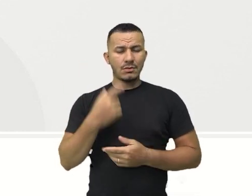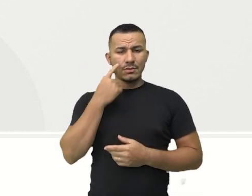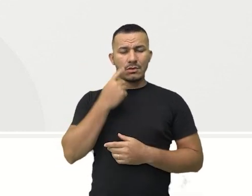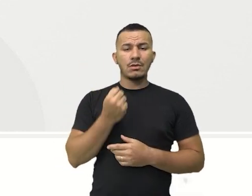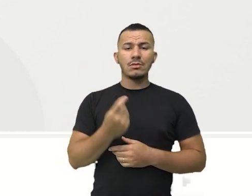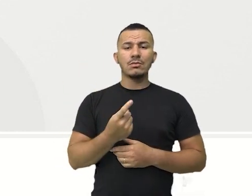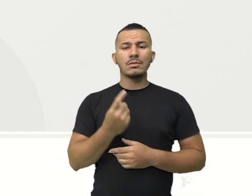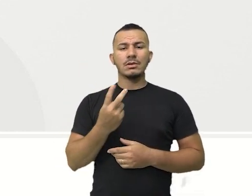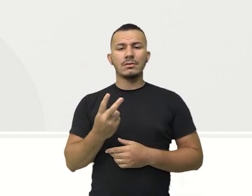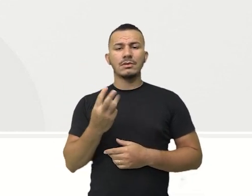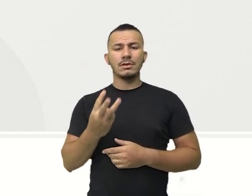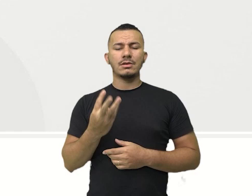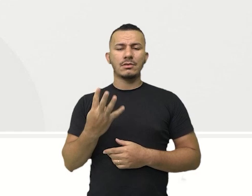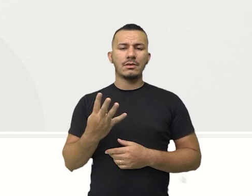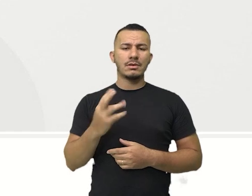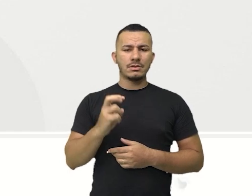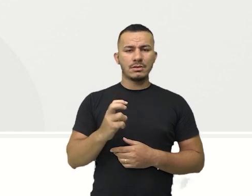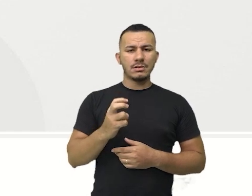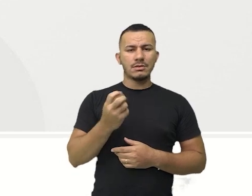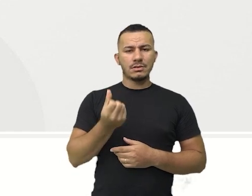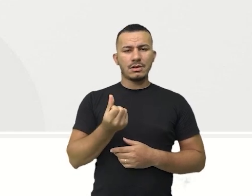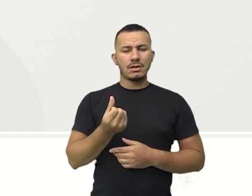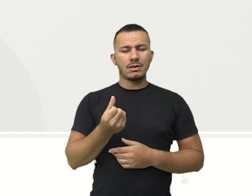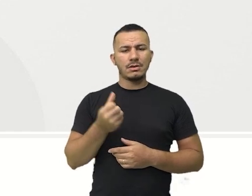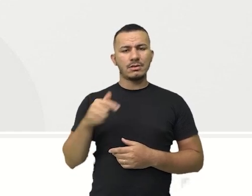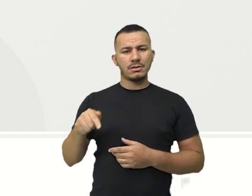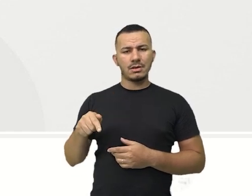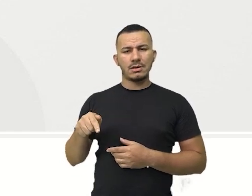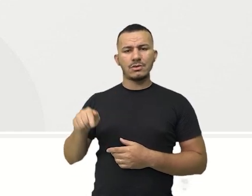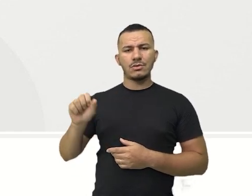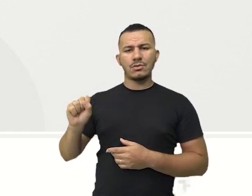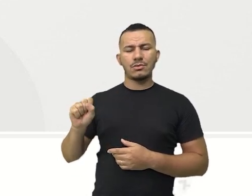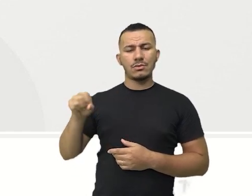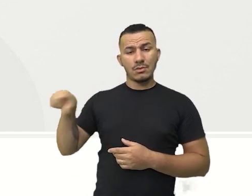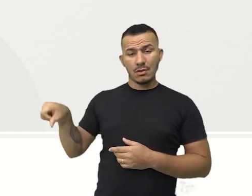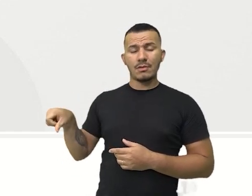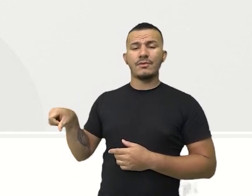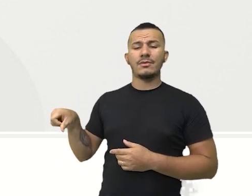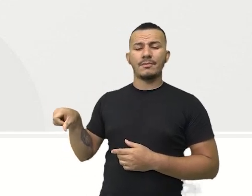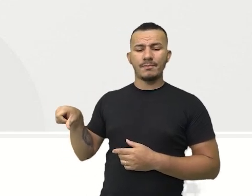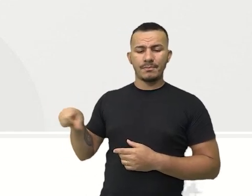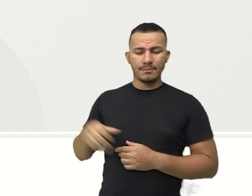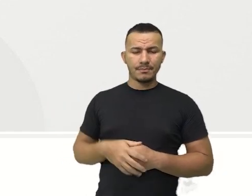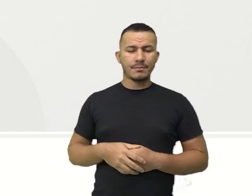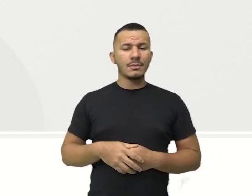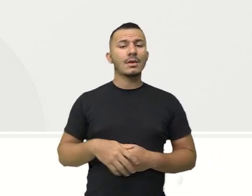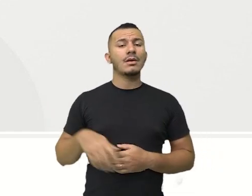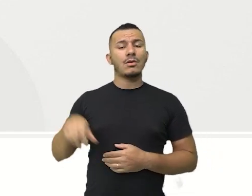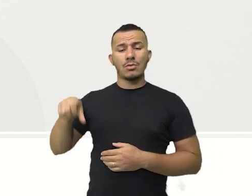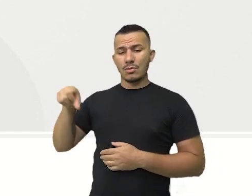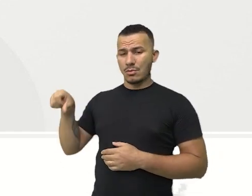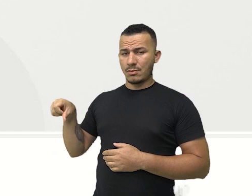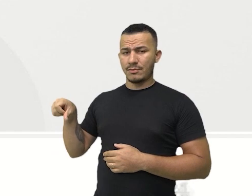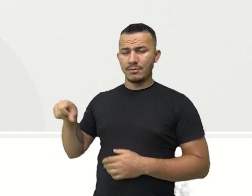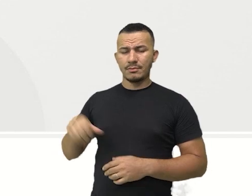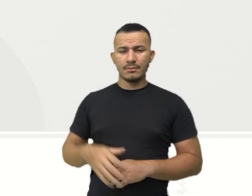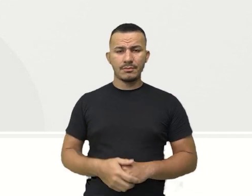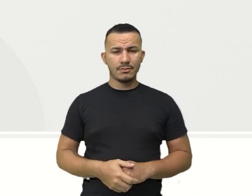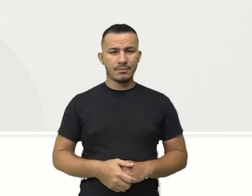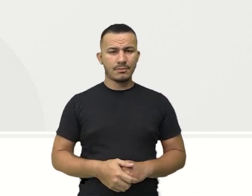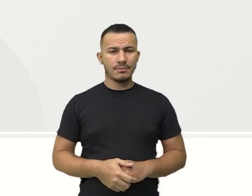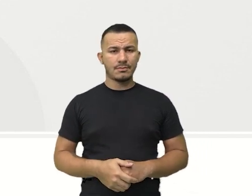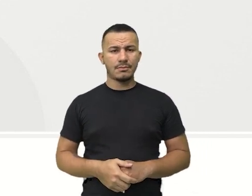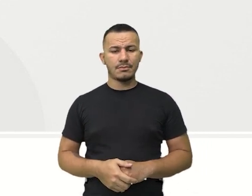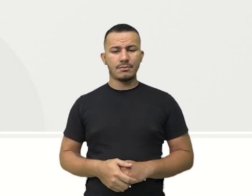1, 2, 3, 4, 5, 6, 7, 8, 9. Então, foi dividido em 9